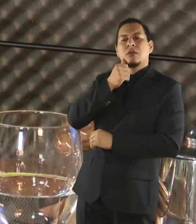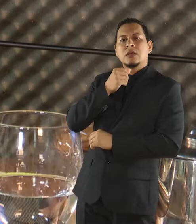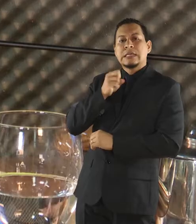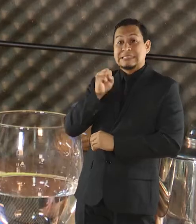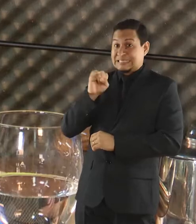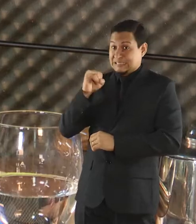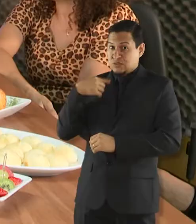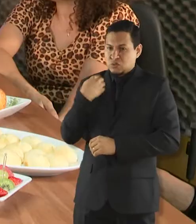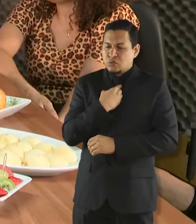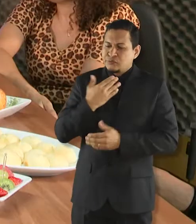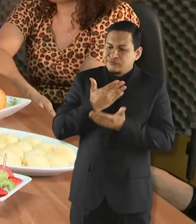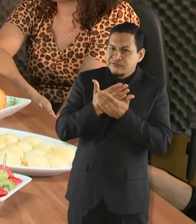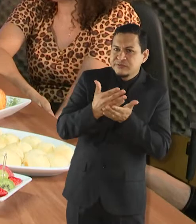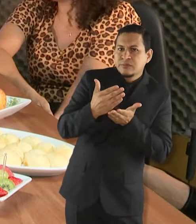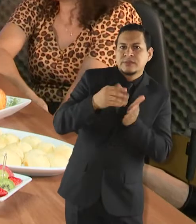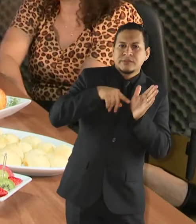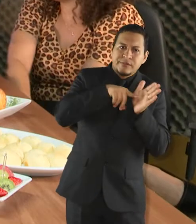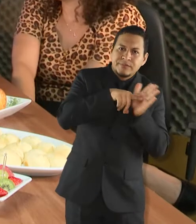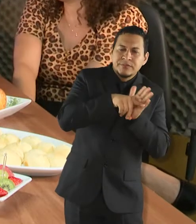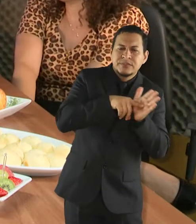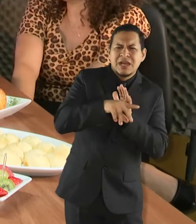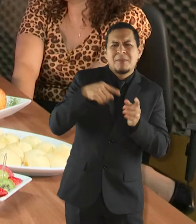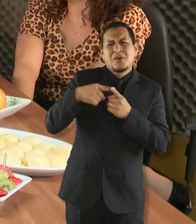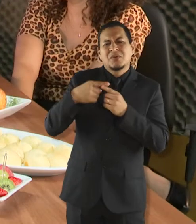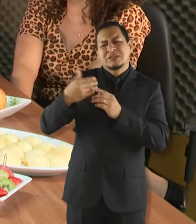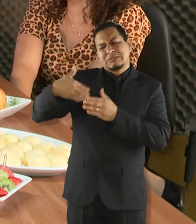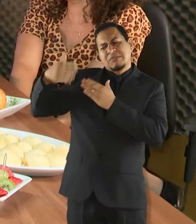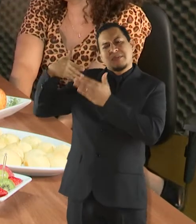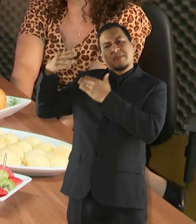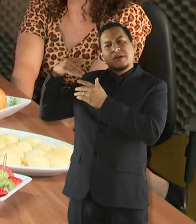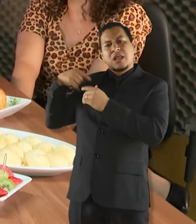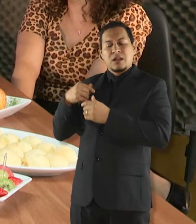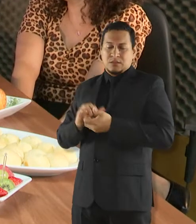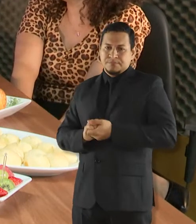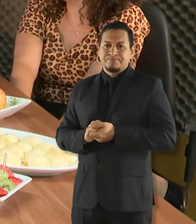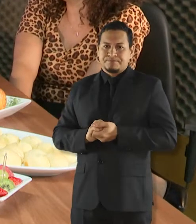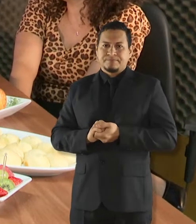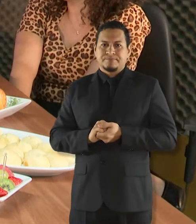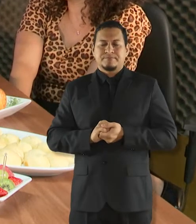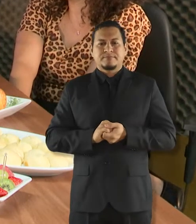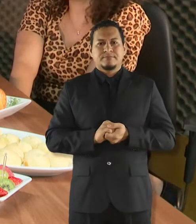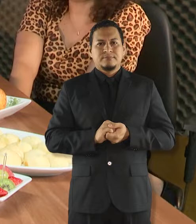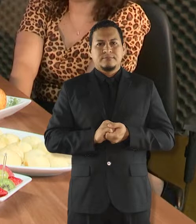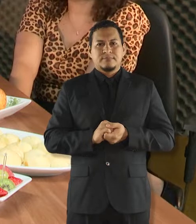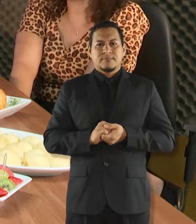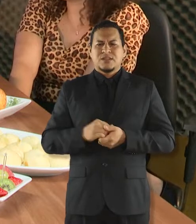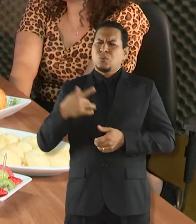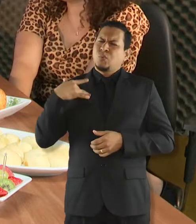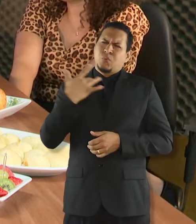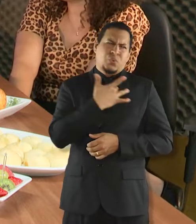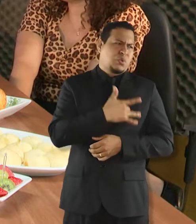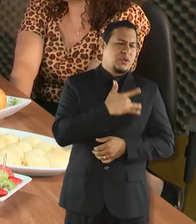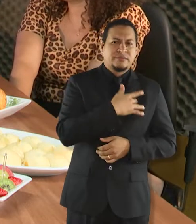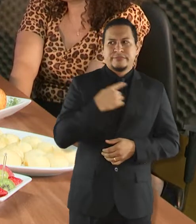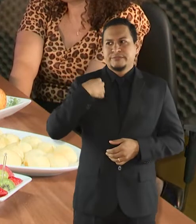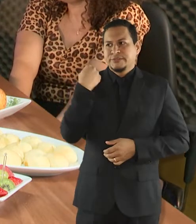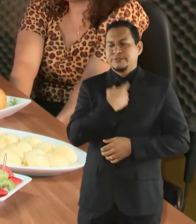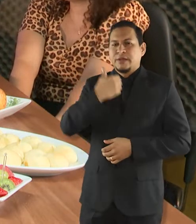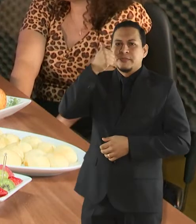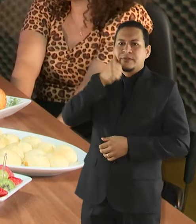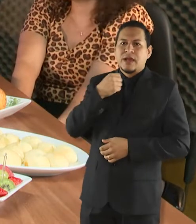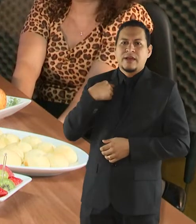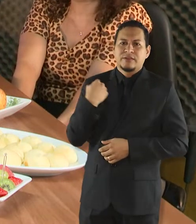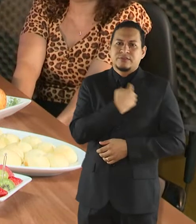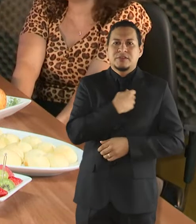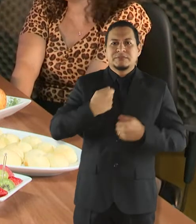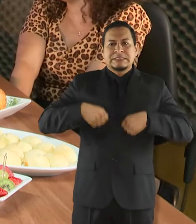campo sociológico da Vai coisa, vir da pré-história, né? no domínio da fêmea. Uhum. Aham. Coitada de nós fêmeas, né, Aurilene? A